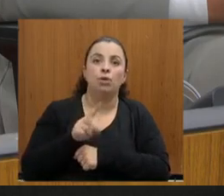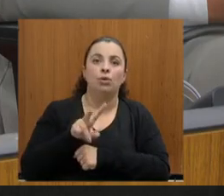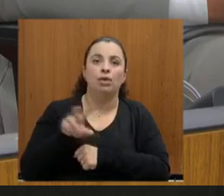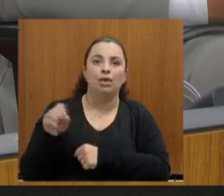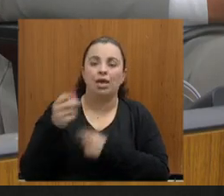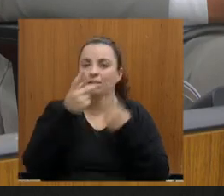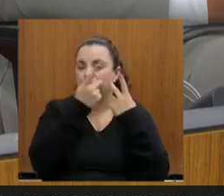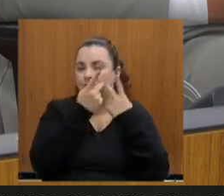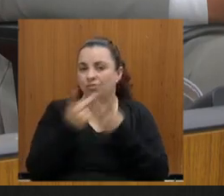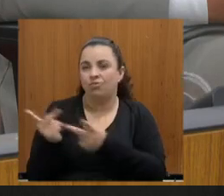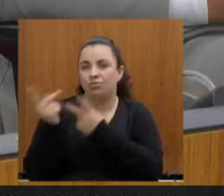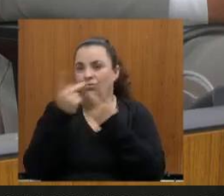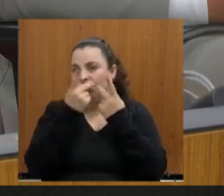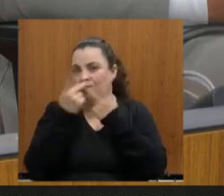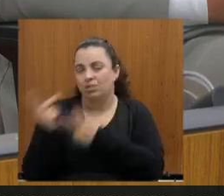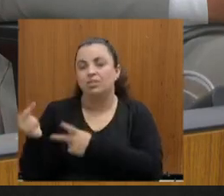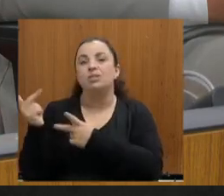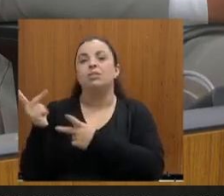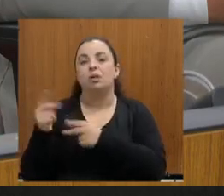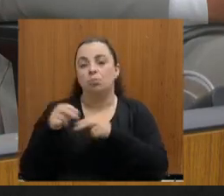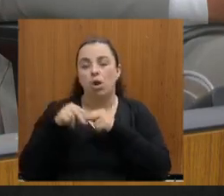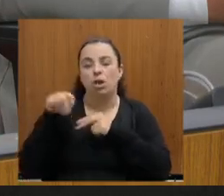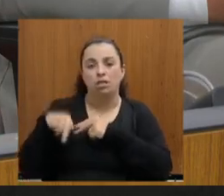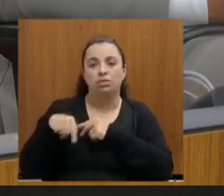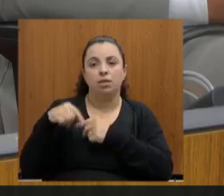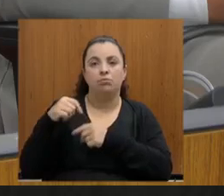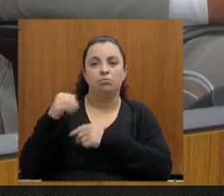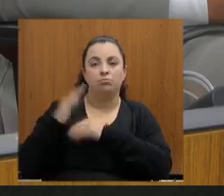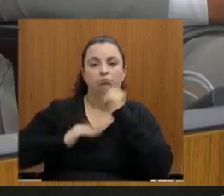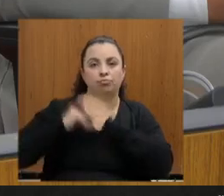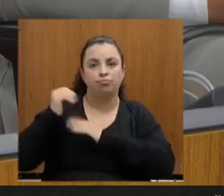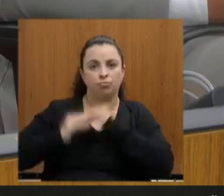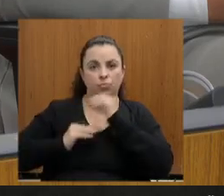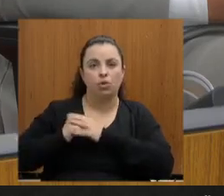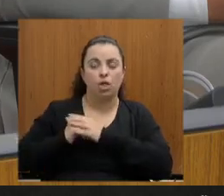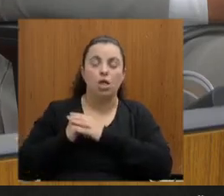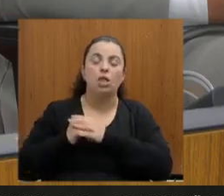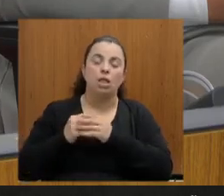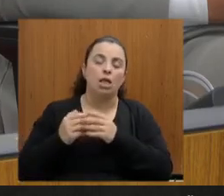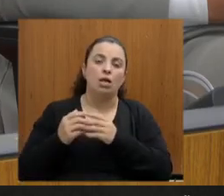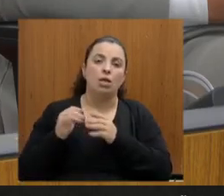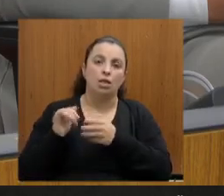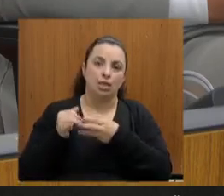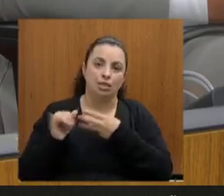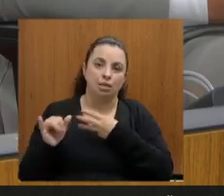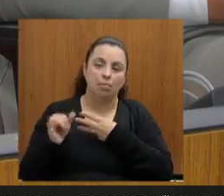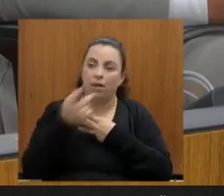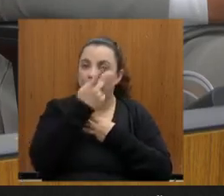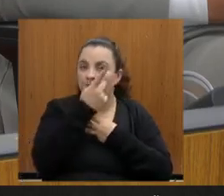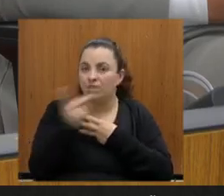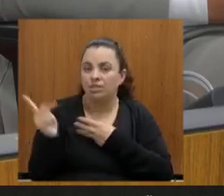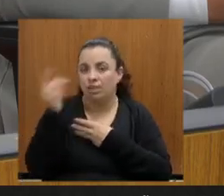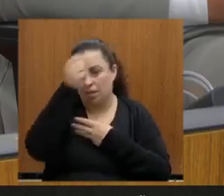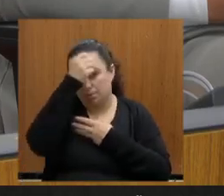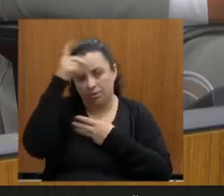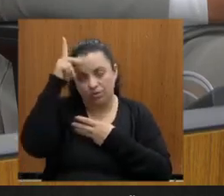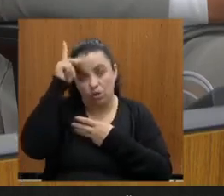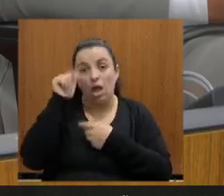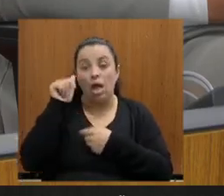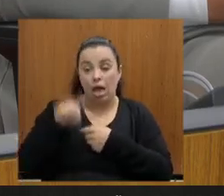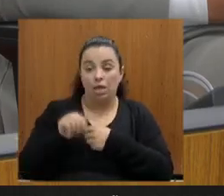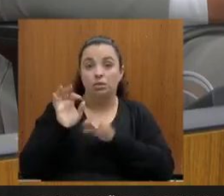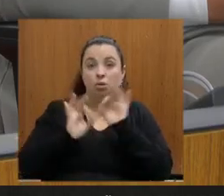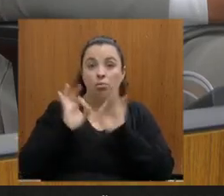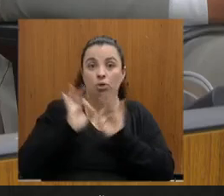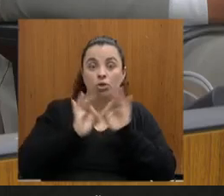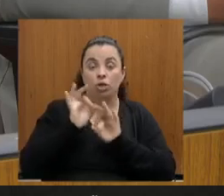pelos agentes da Cemig é as prefeituras então é esse é o Projeto aproximação não é um projeto que